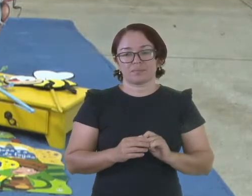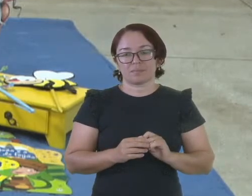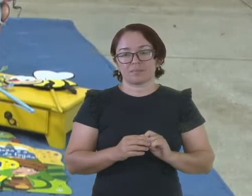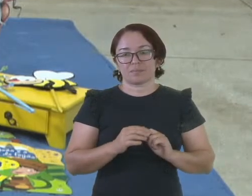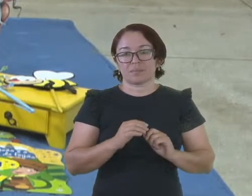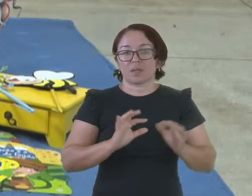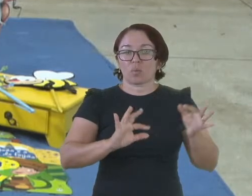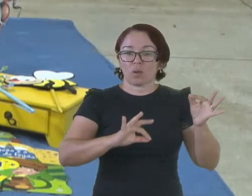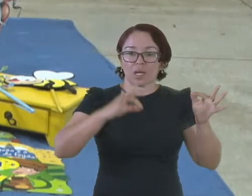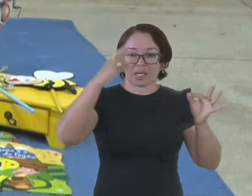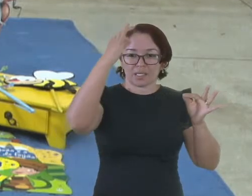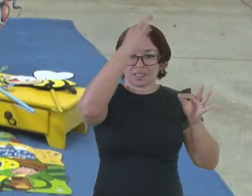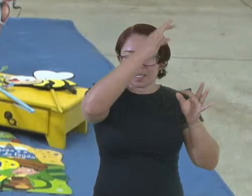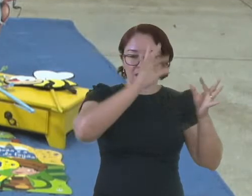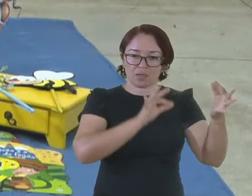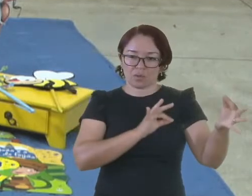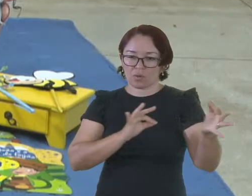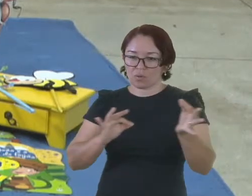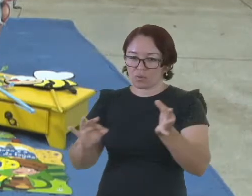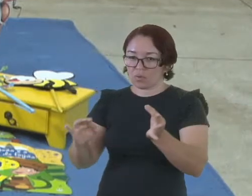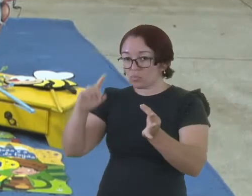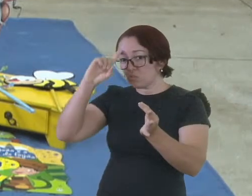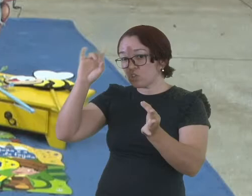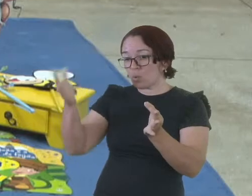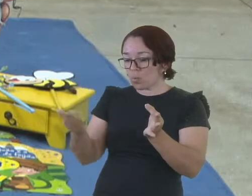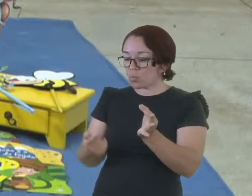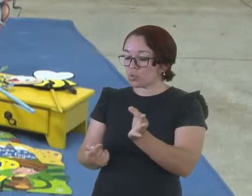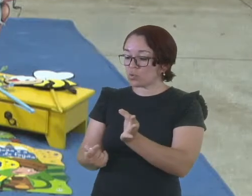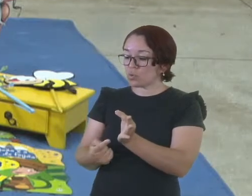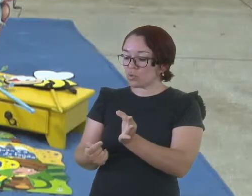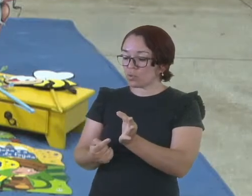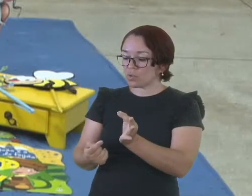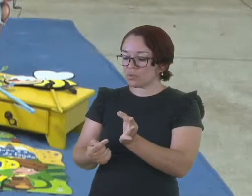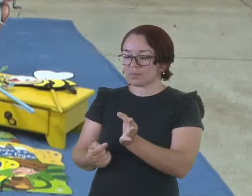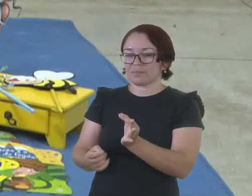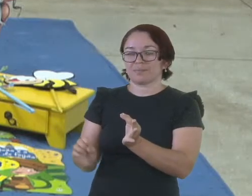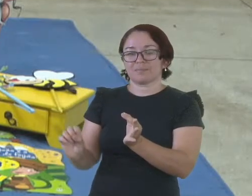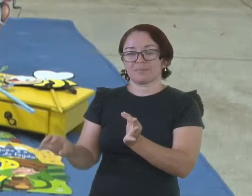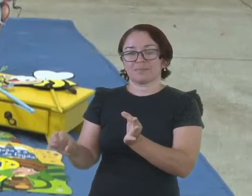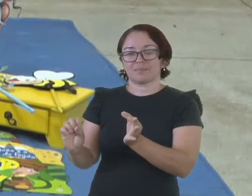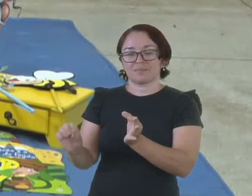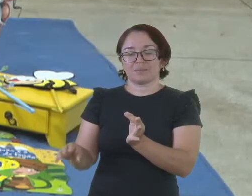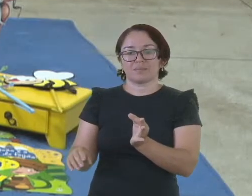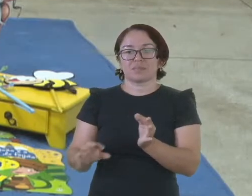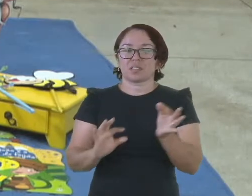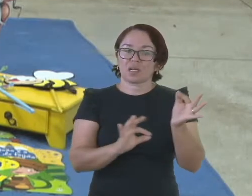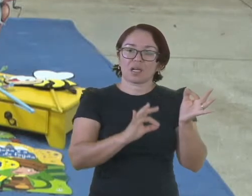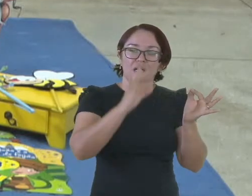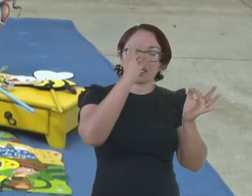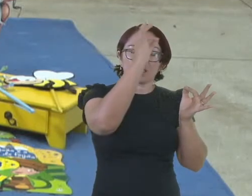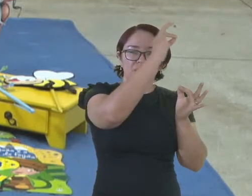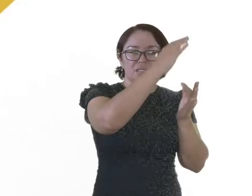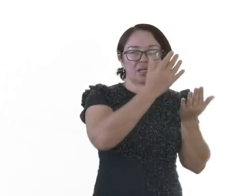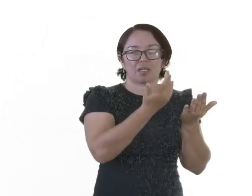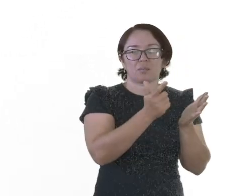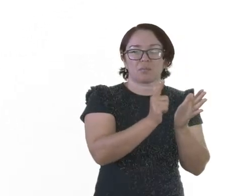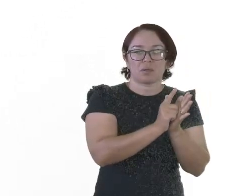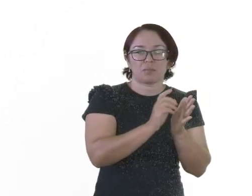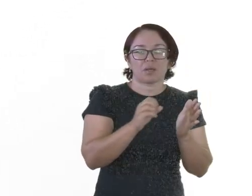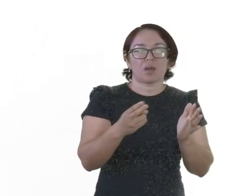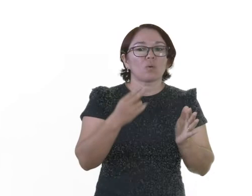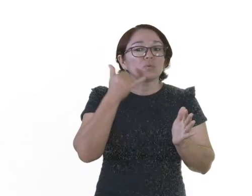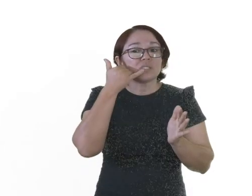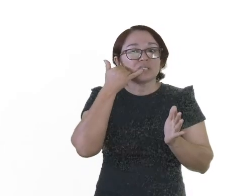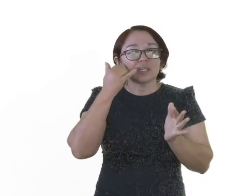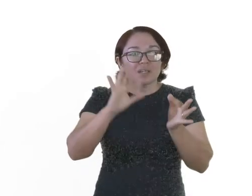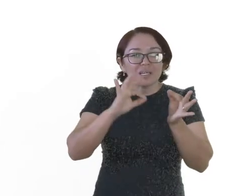para a criança na hora de escrever a data. Esse calendário pode ser tanto de papel quanto do celular.